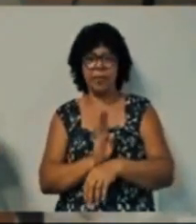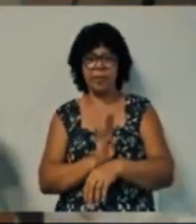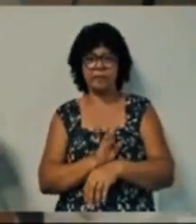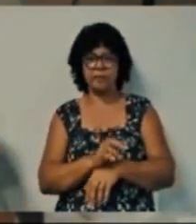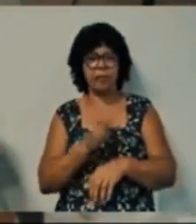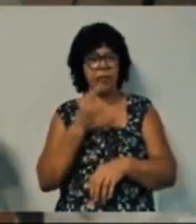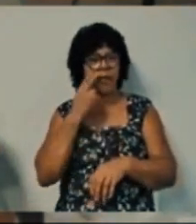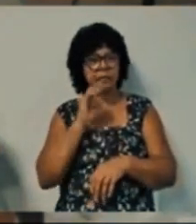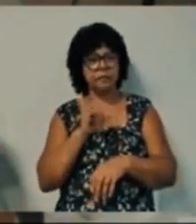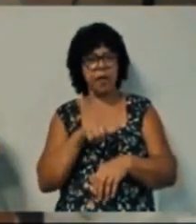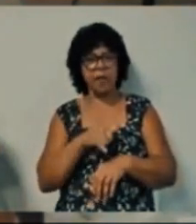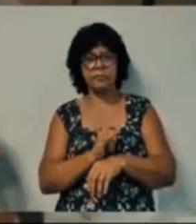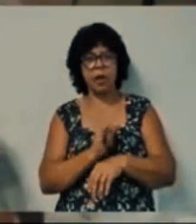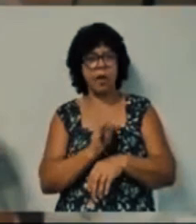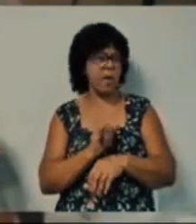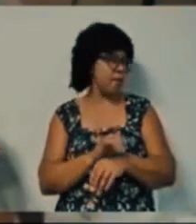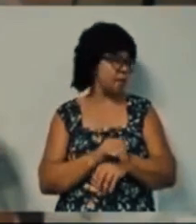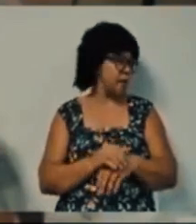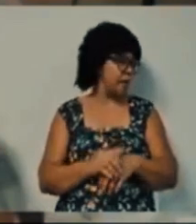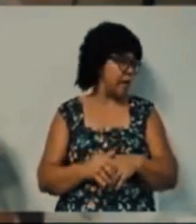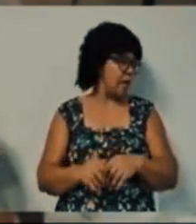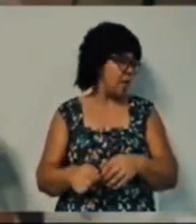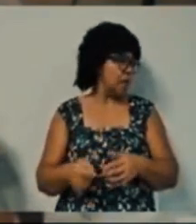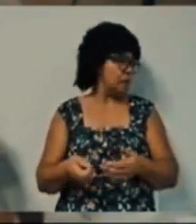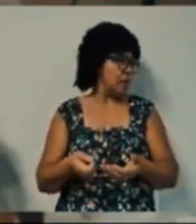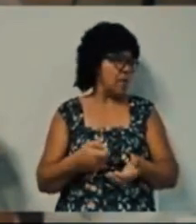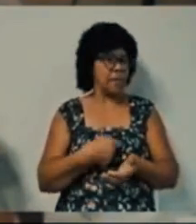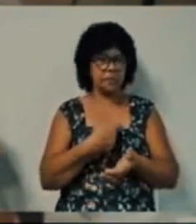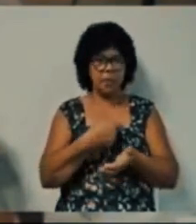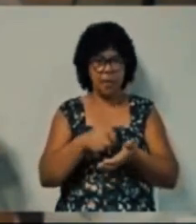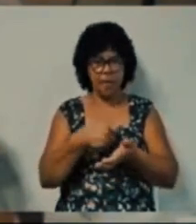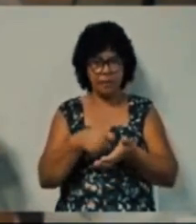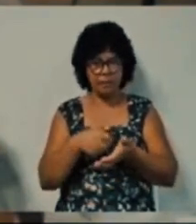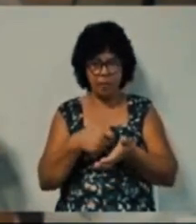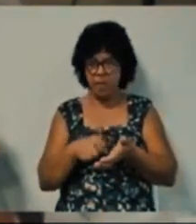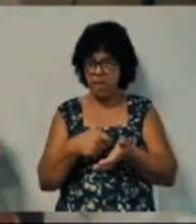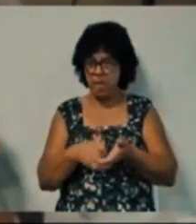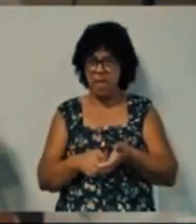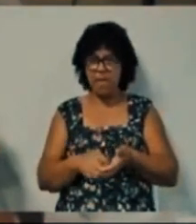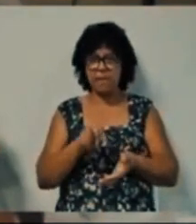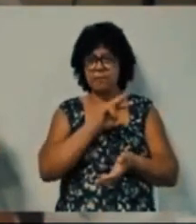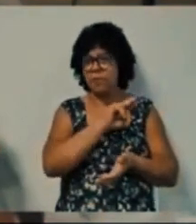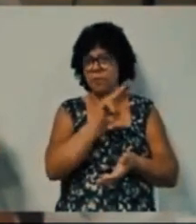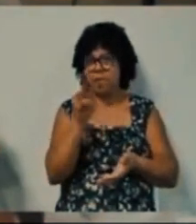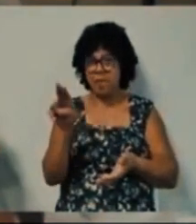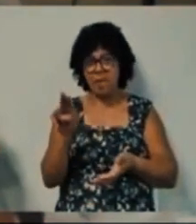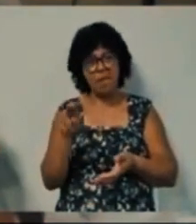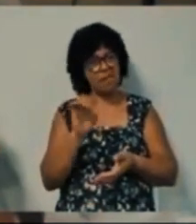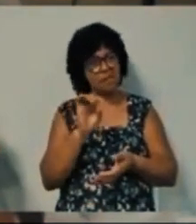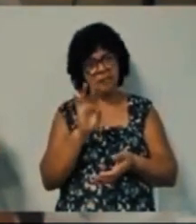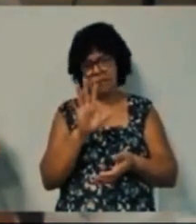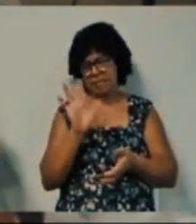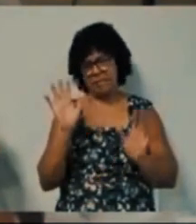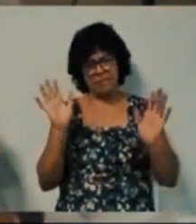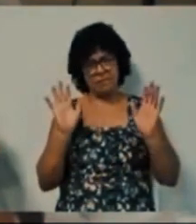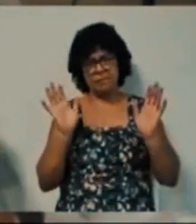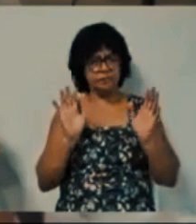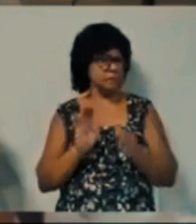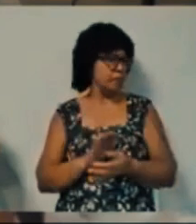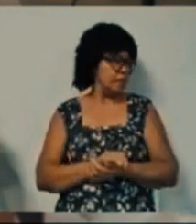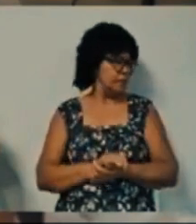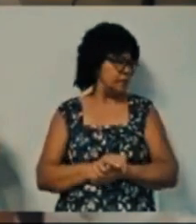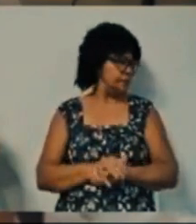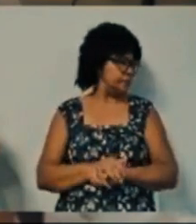eu vim para entregar a minha vida ao Senhor. Nós, a igreja, iremos orar por você. Aonde está a